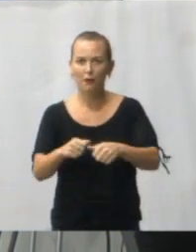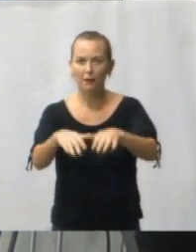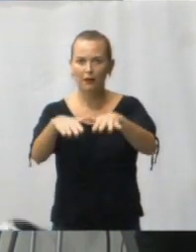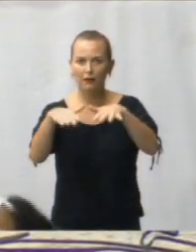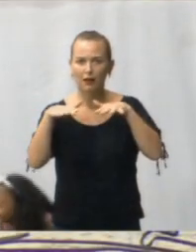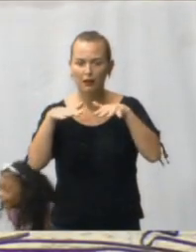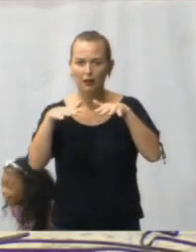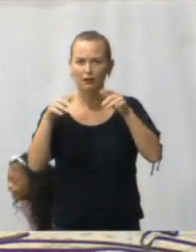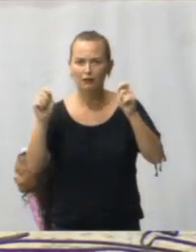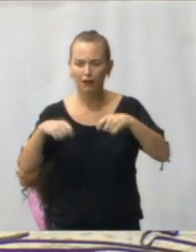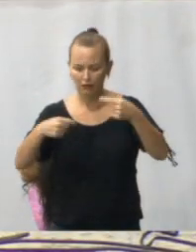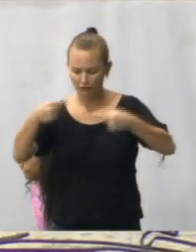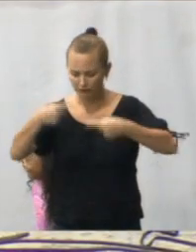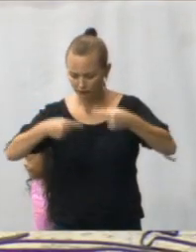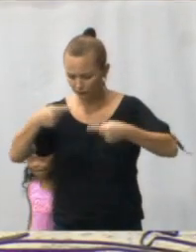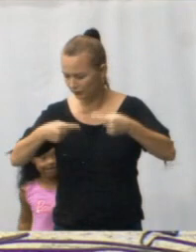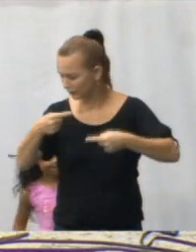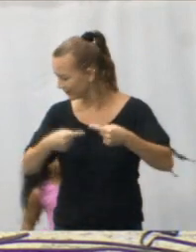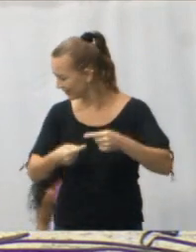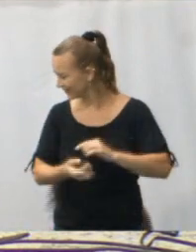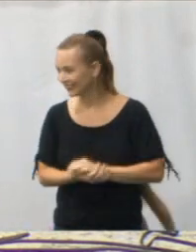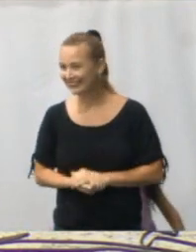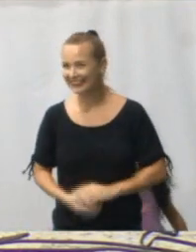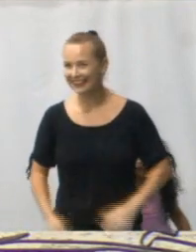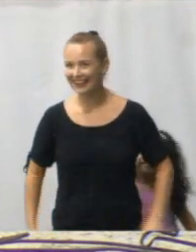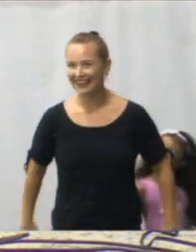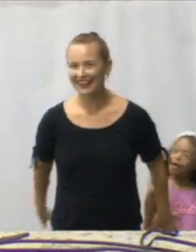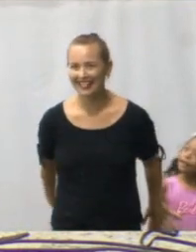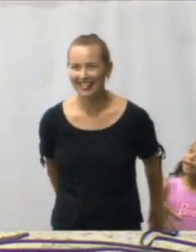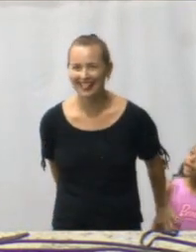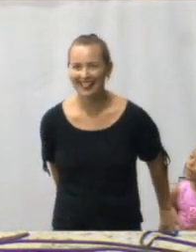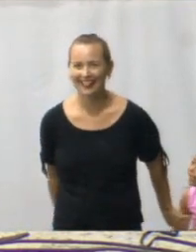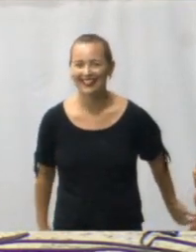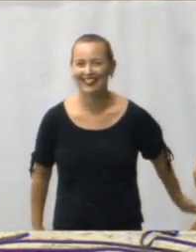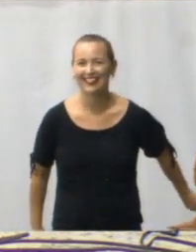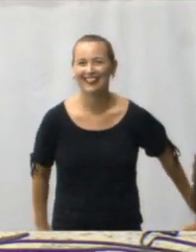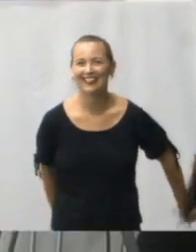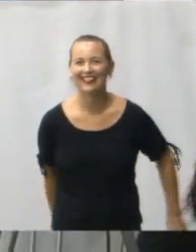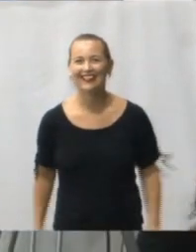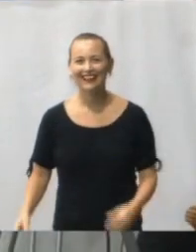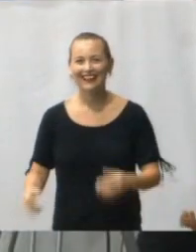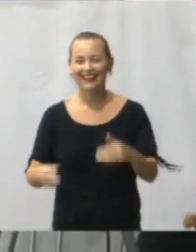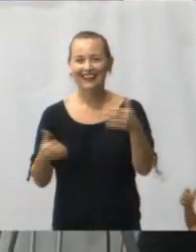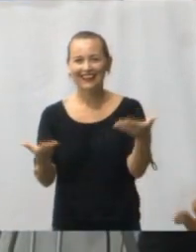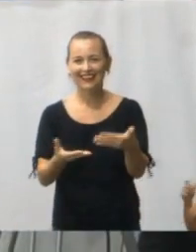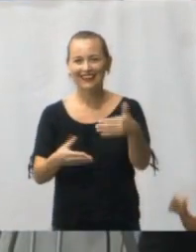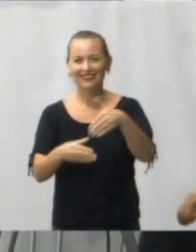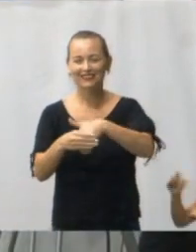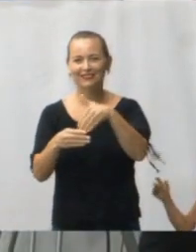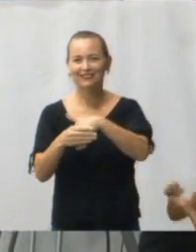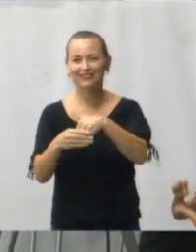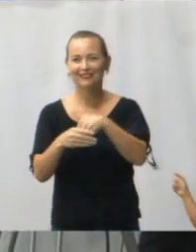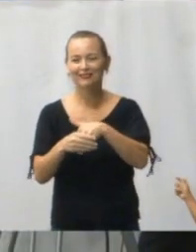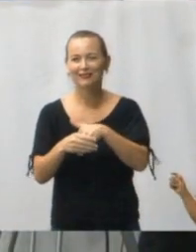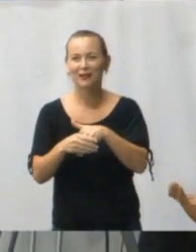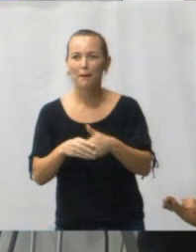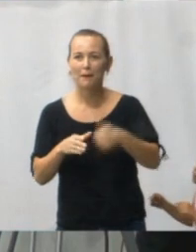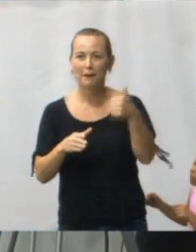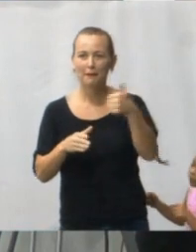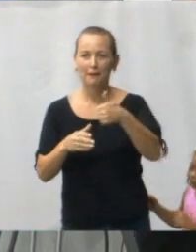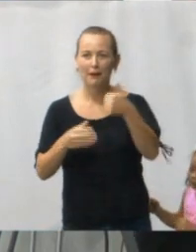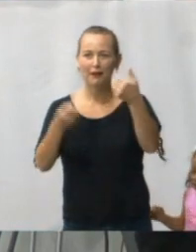discutido, encaminhado, em votação. Primeiro a justificar, vereador Maurício Leite.